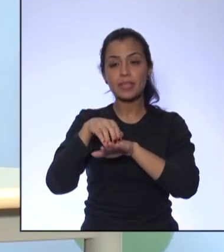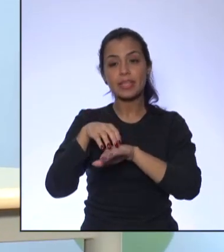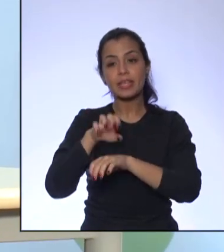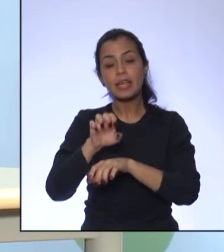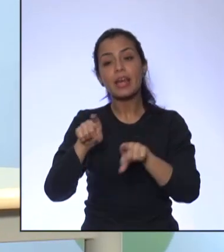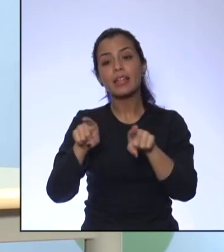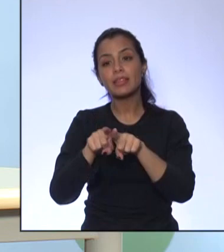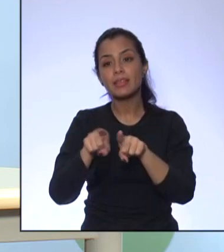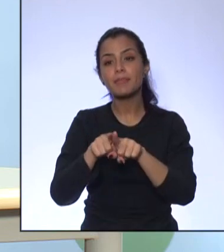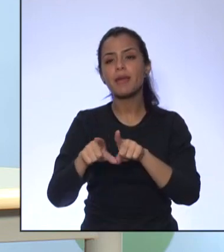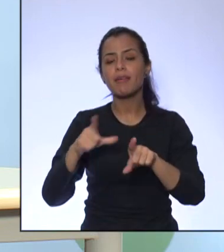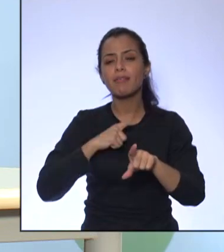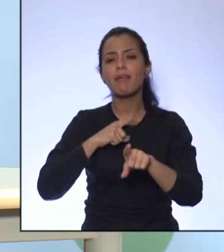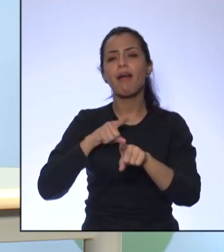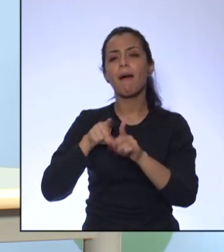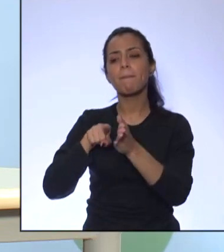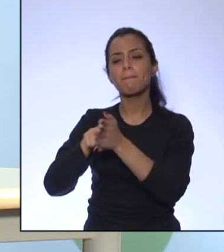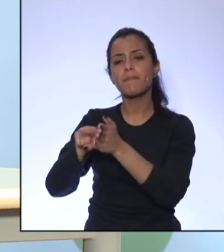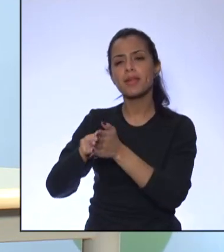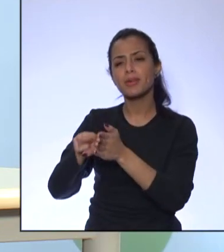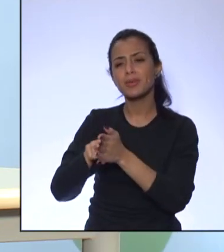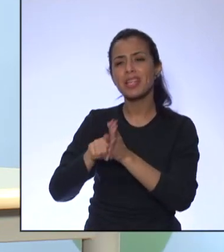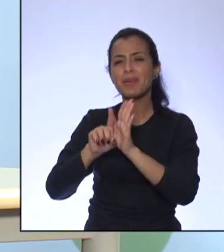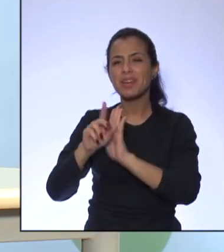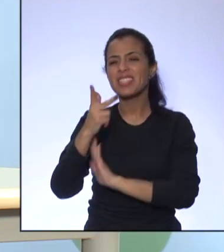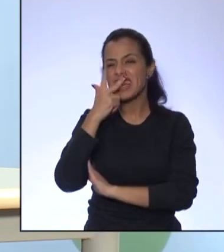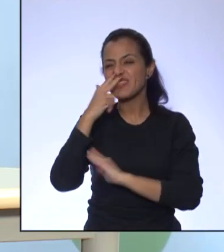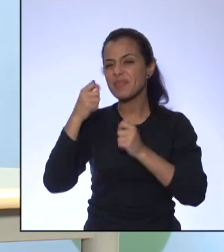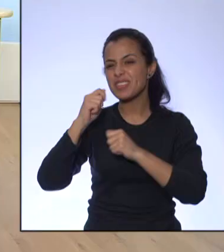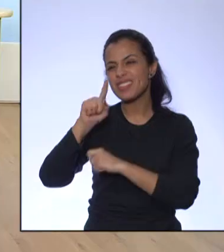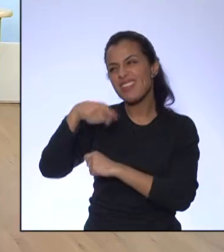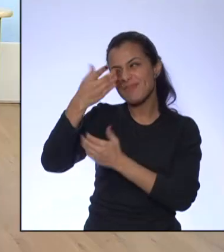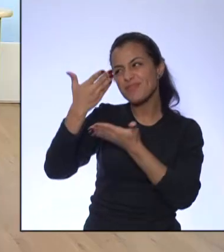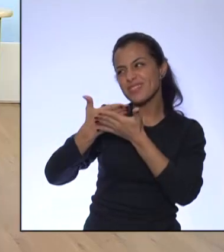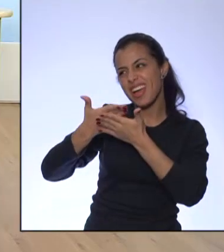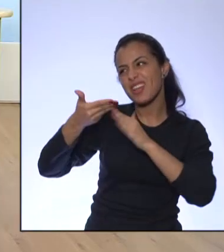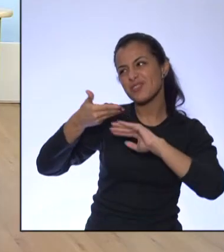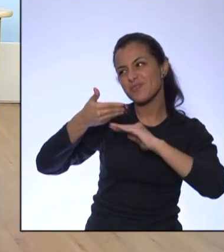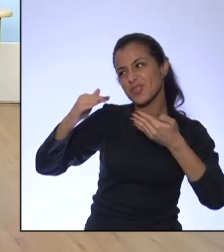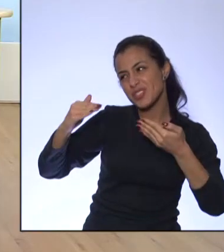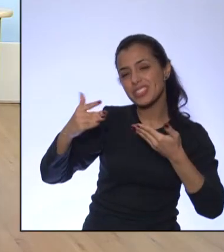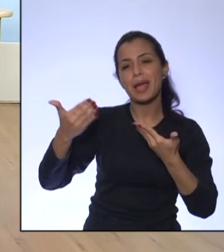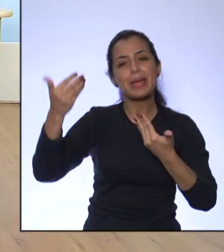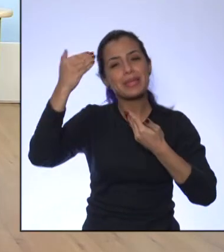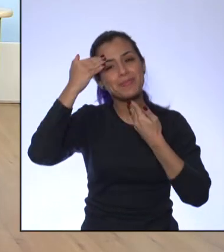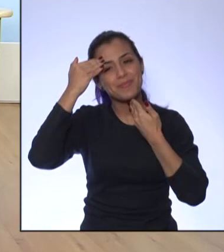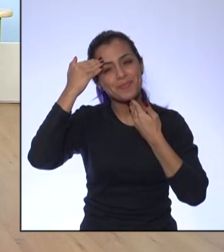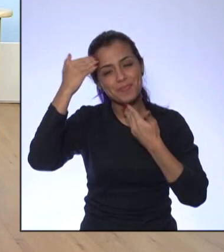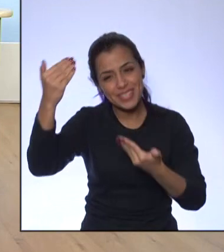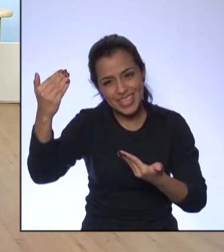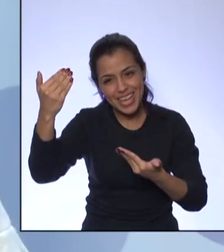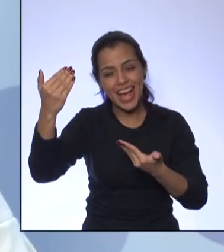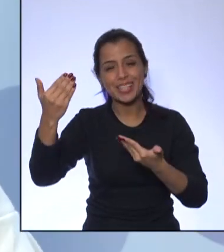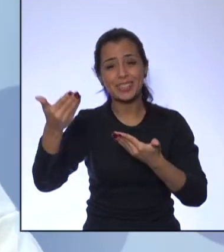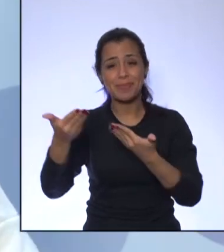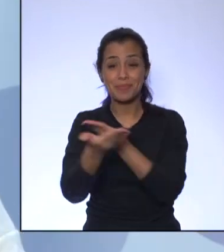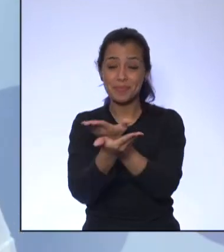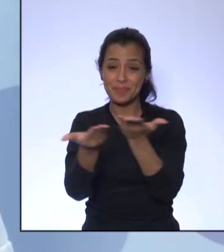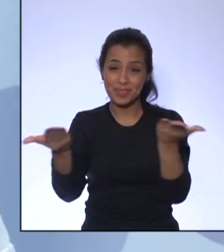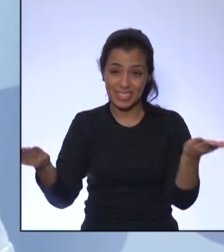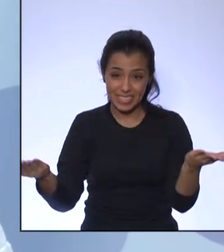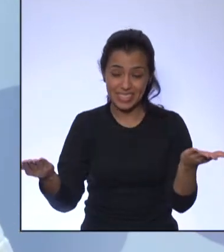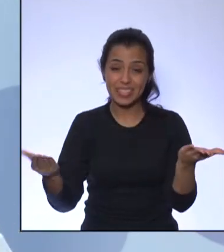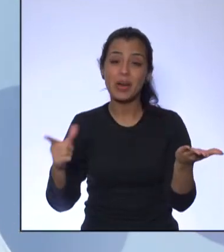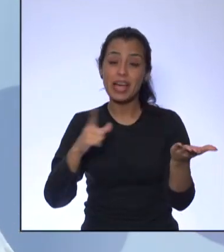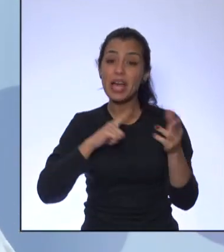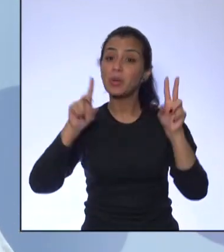aqui, mas eu acho que vai ficar para uma próxima aula de biologia. Legal. Obrigada pela participação de todos, né? É uma temática